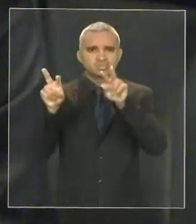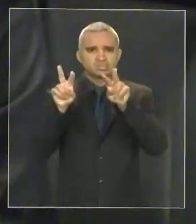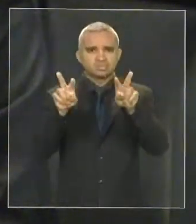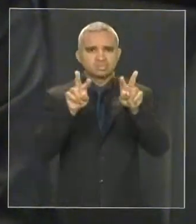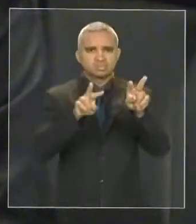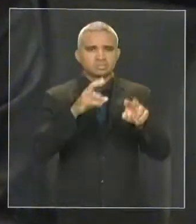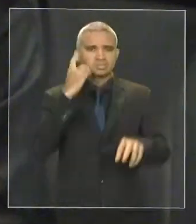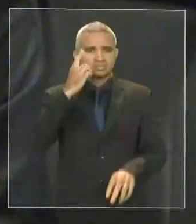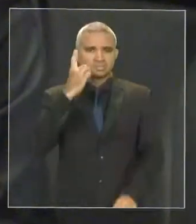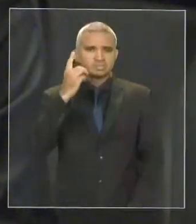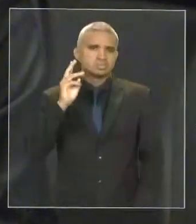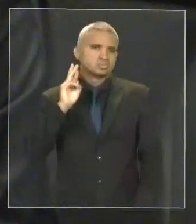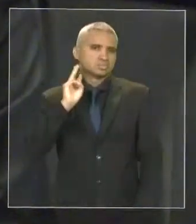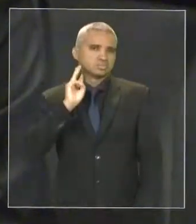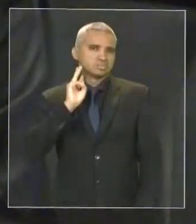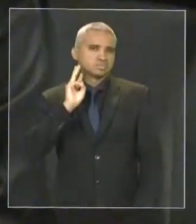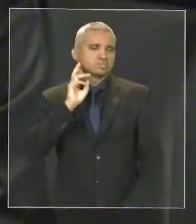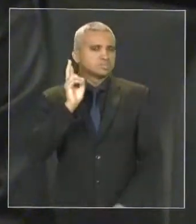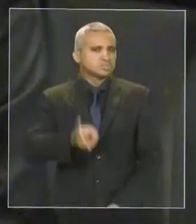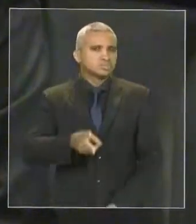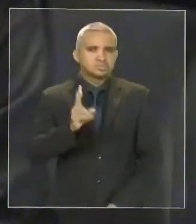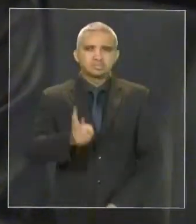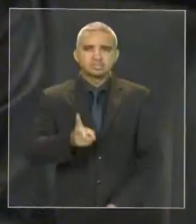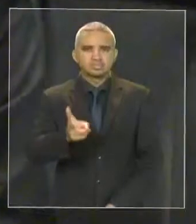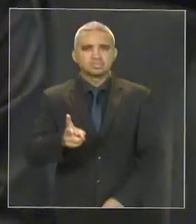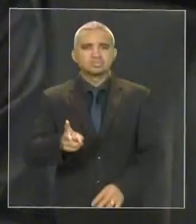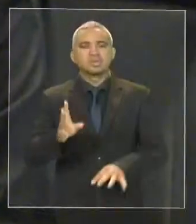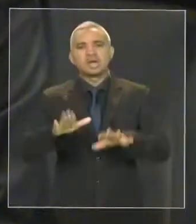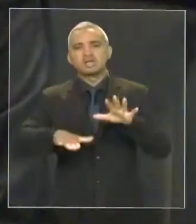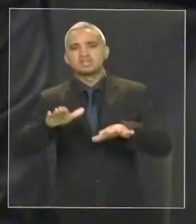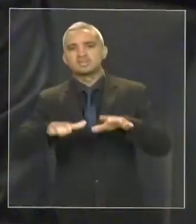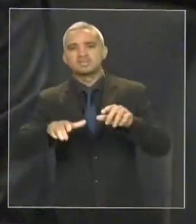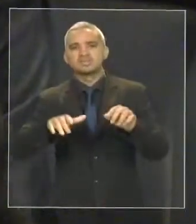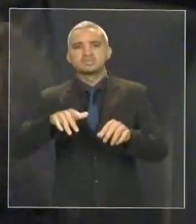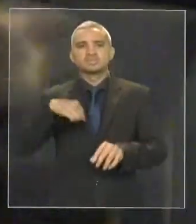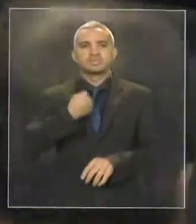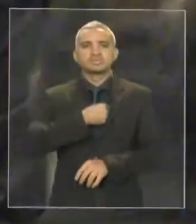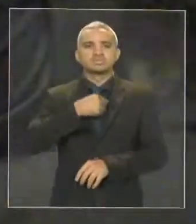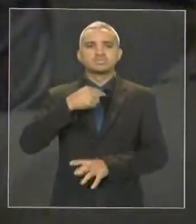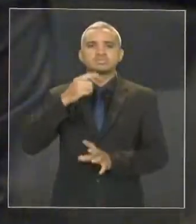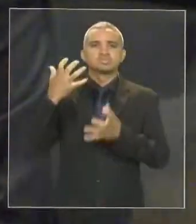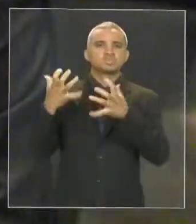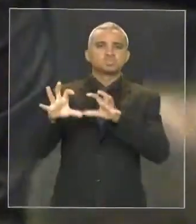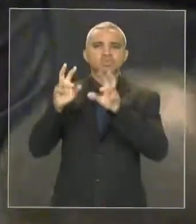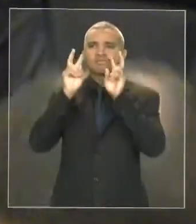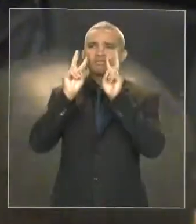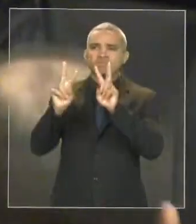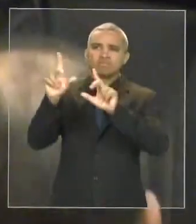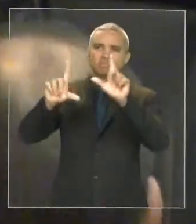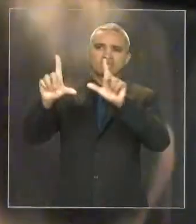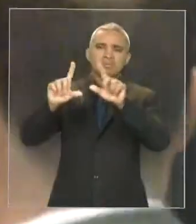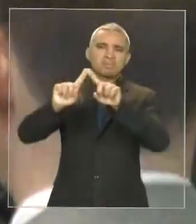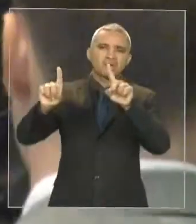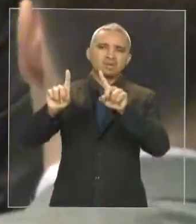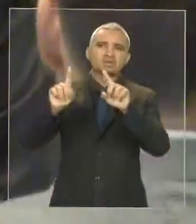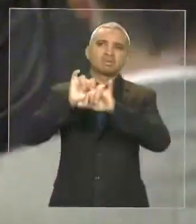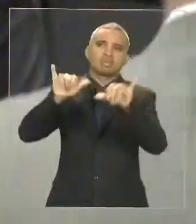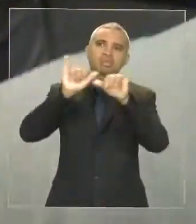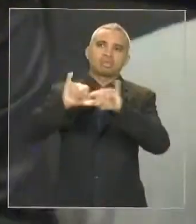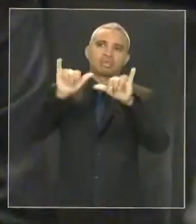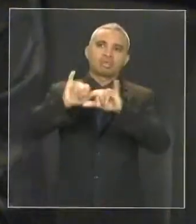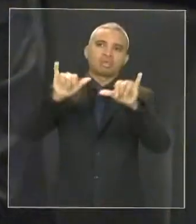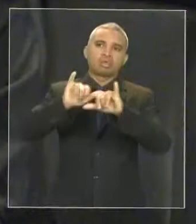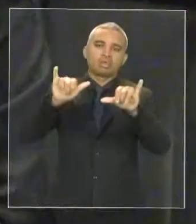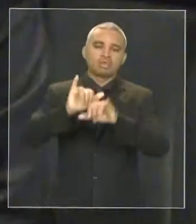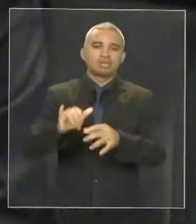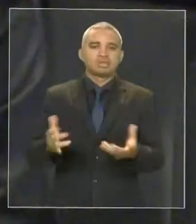porque é uma propaganda atrás da outra, nem que você não queira, você acaba assistindo as propagandas do governo do Estado em relação ao programa Escola Digna.